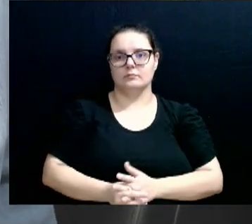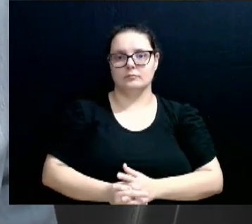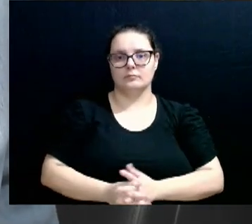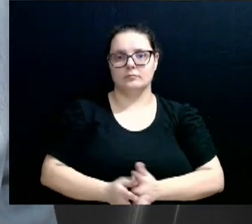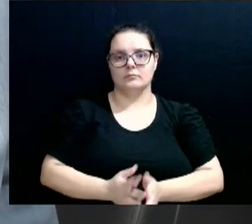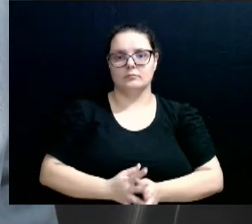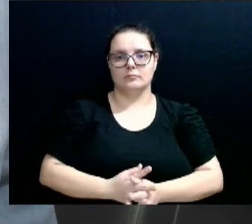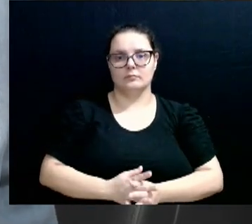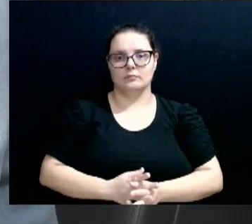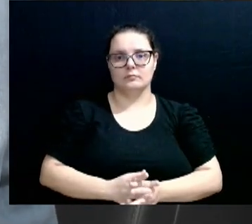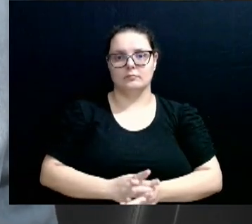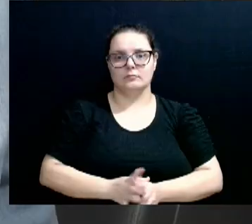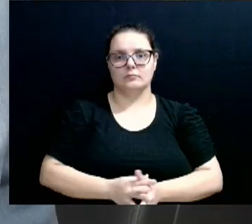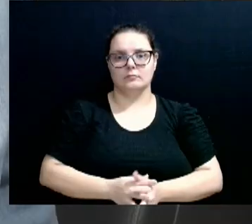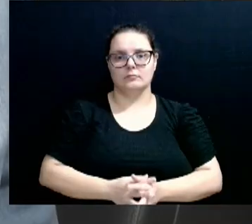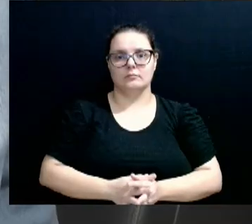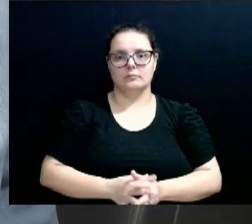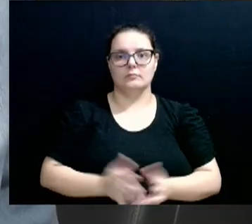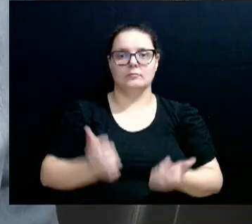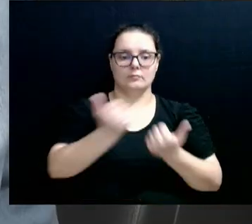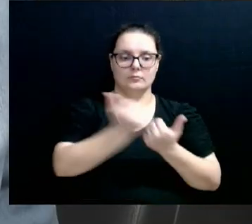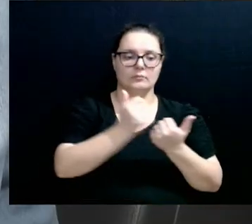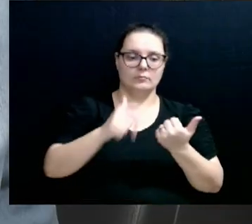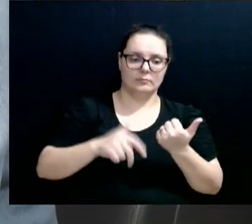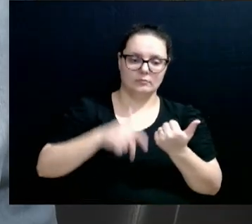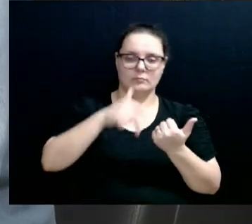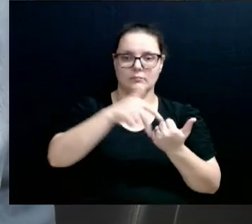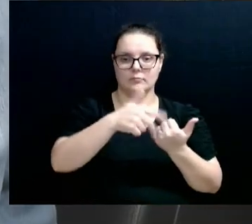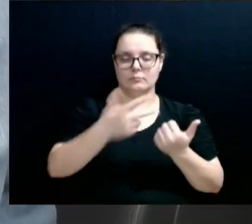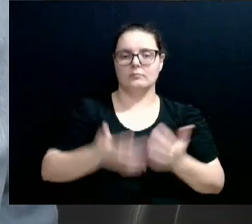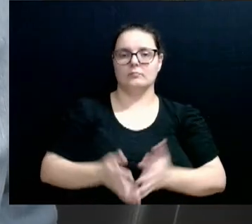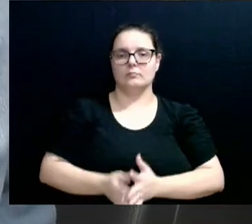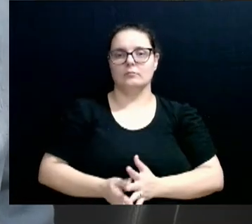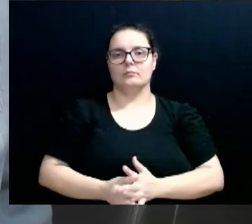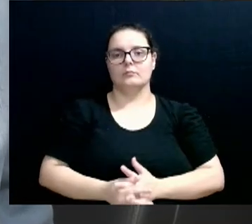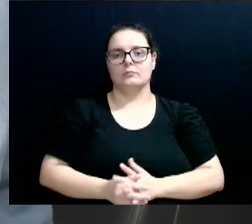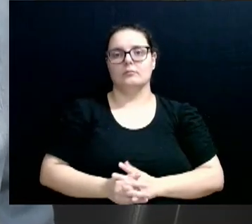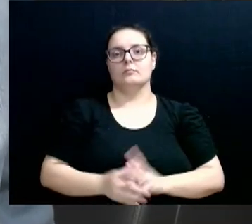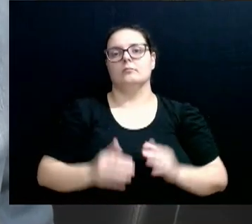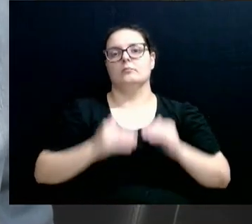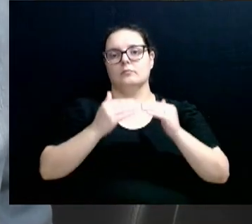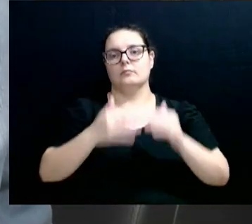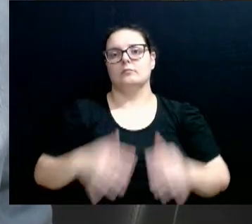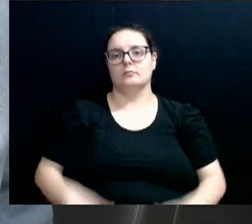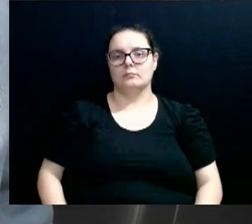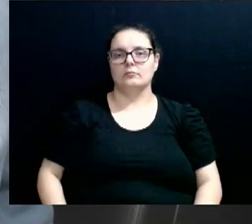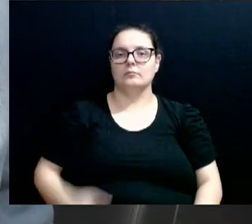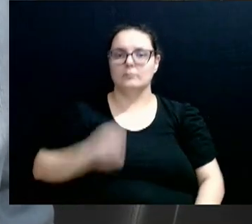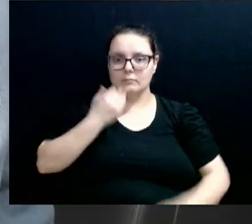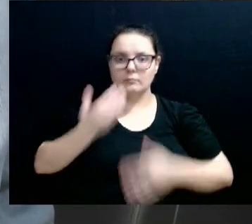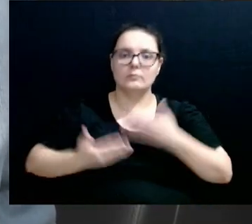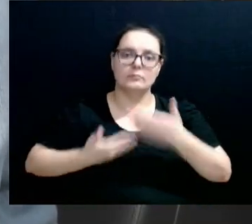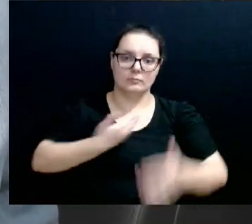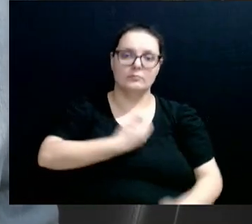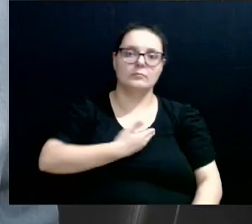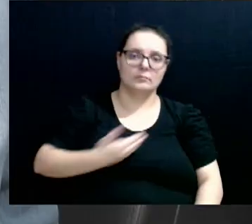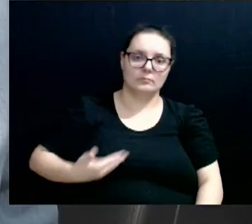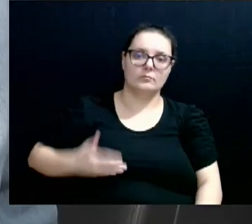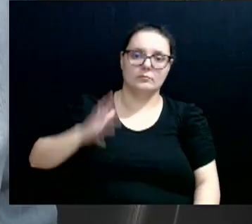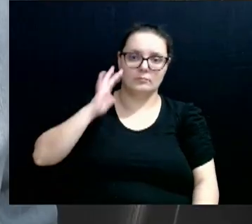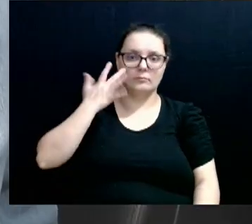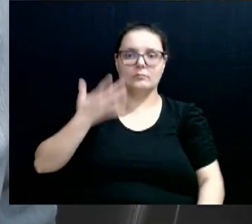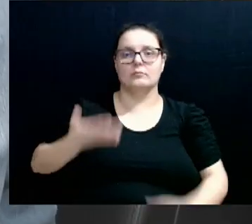almeja ocupar um cargo, né, que almeja ocupar um posto elevado, seja um bom servidor público, né? Eu acho que essa é a base, Daniel. Eu